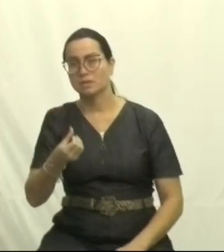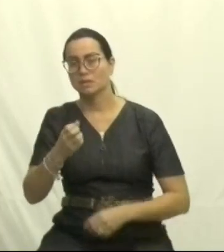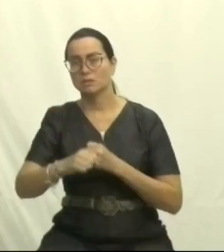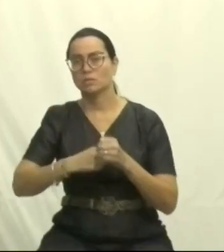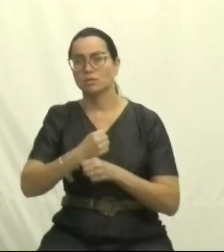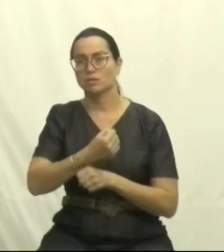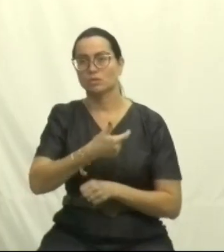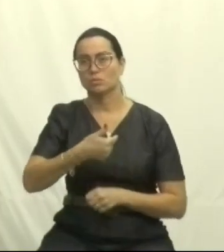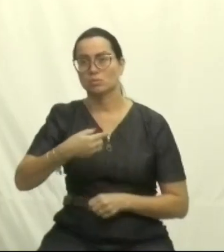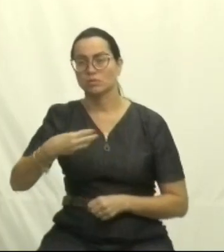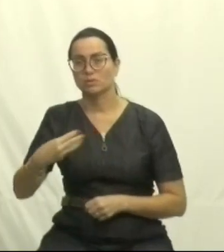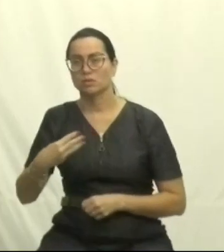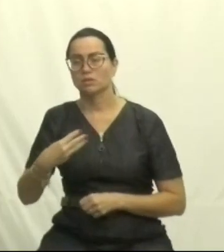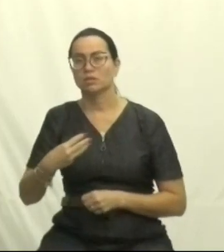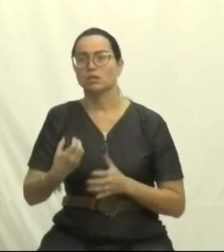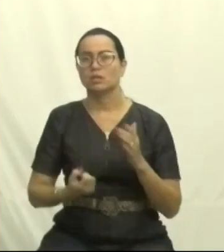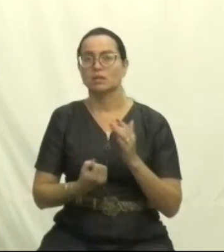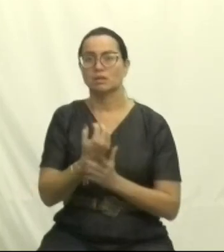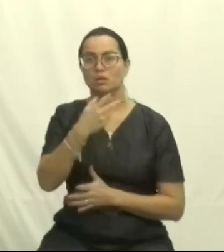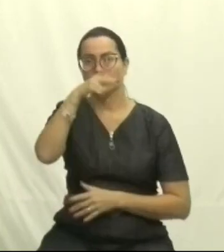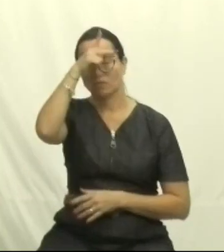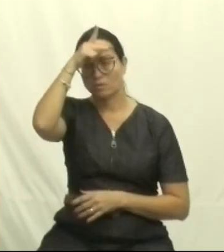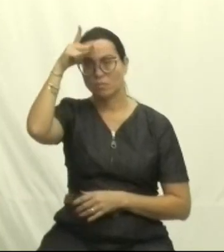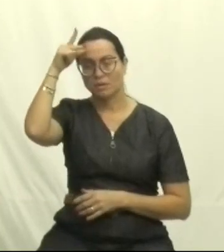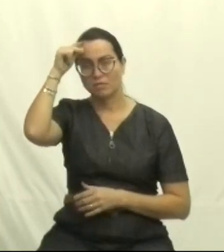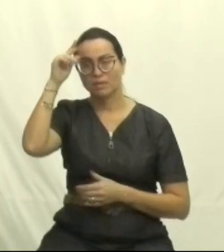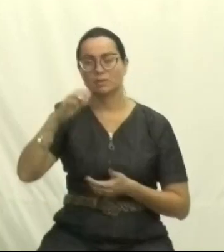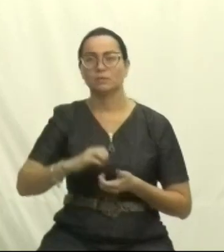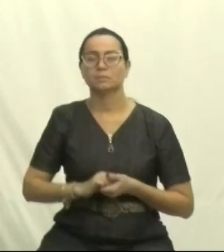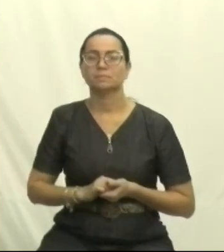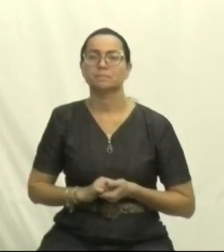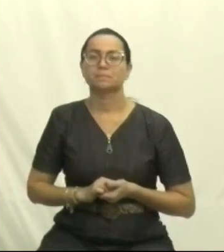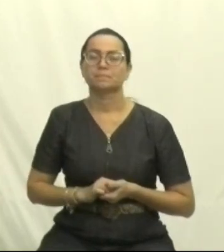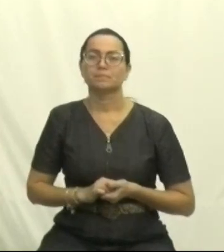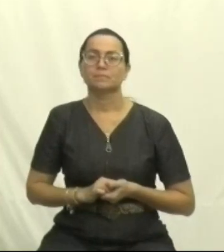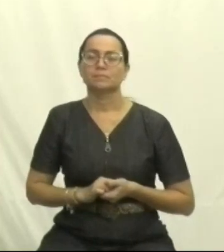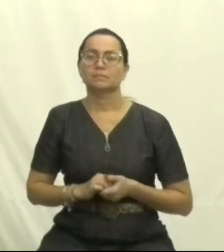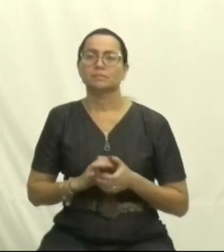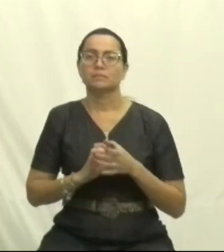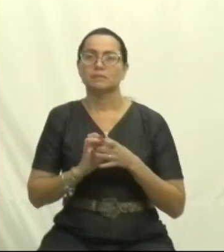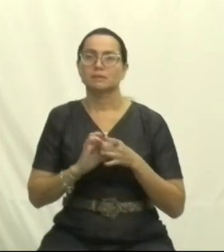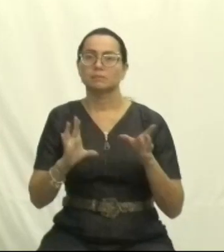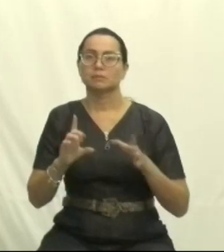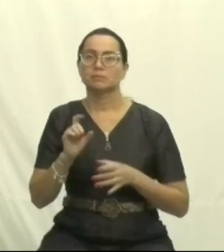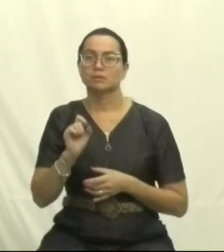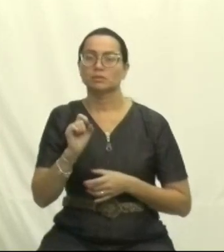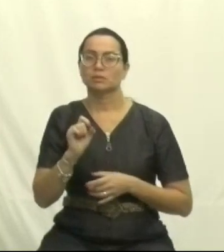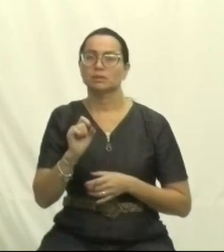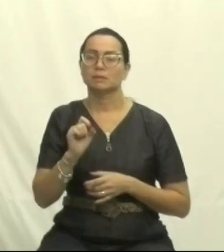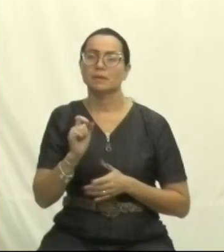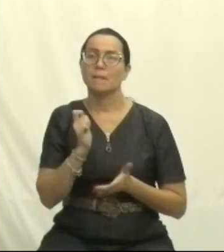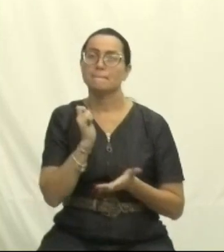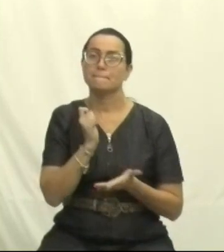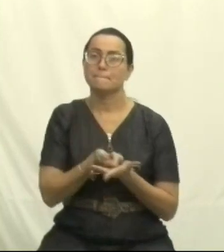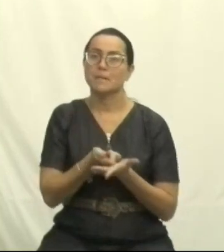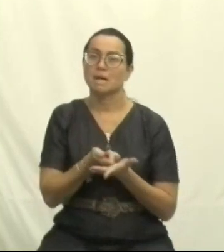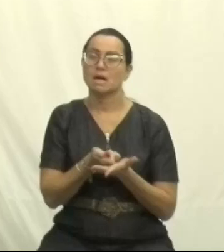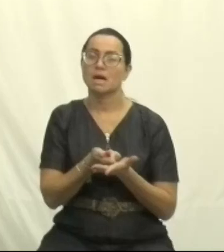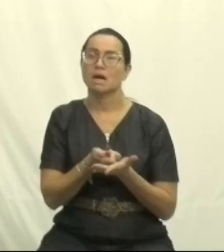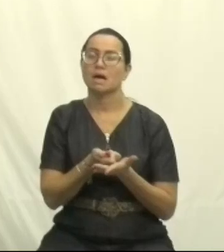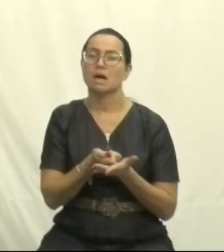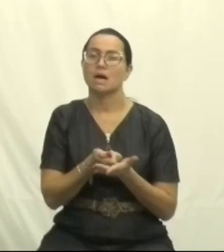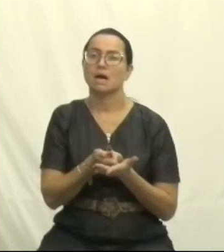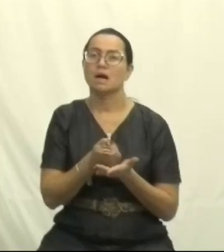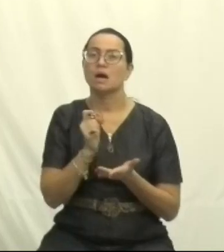PE 006/23, de autoria do chefe do Poder Executivo Municipal, que autoriza indenizar